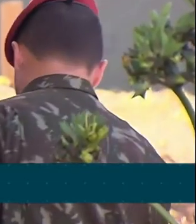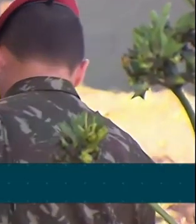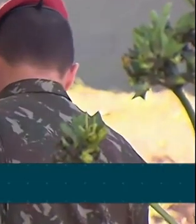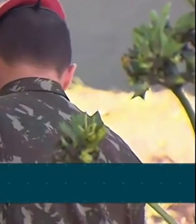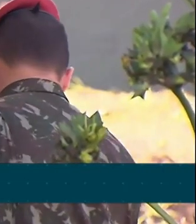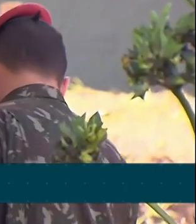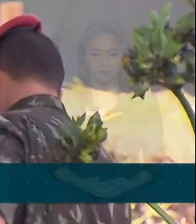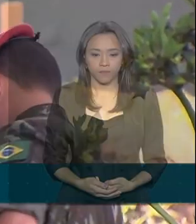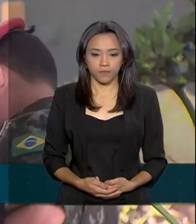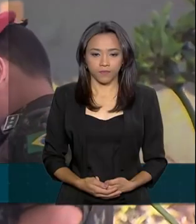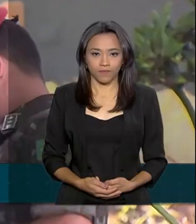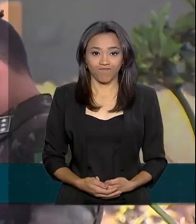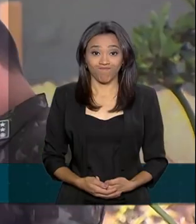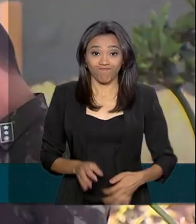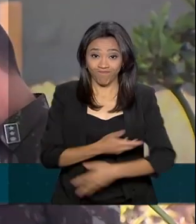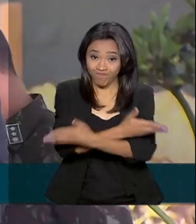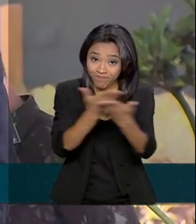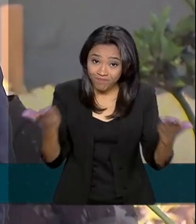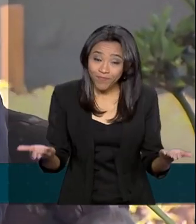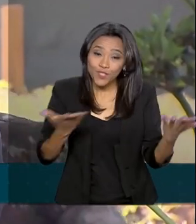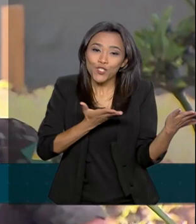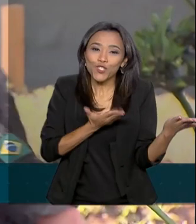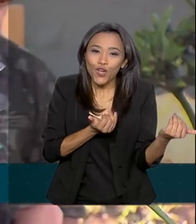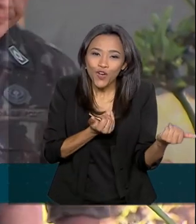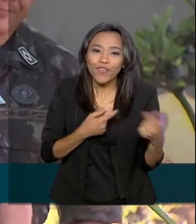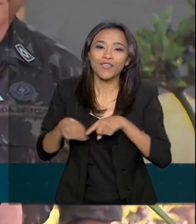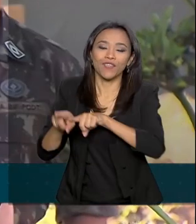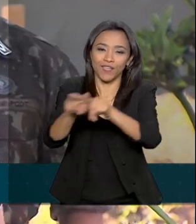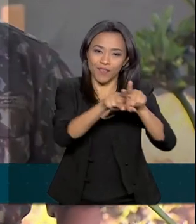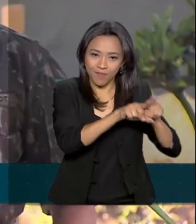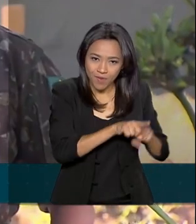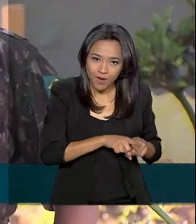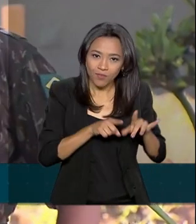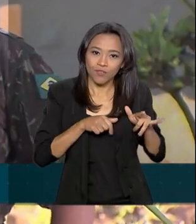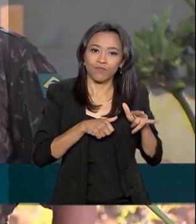Meus jovens irmãos paraquedistas,